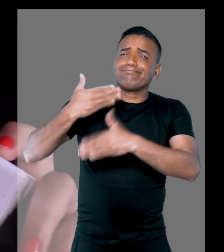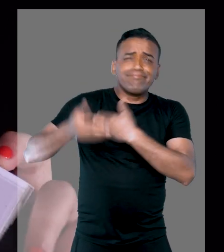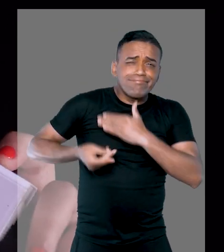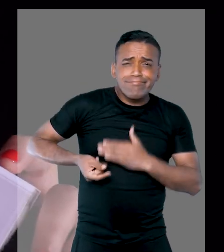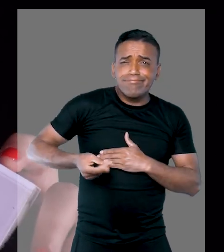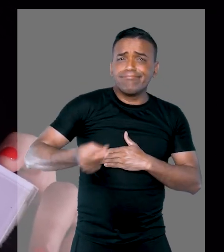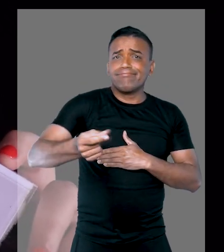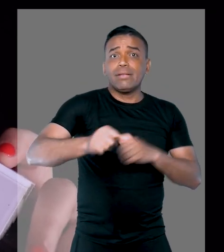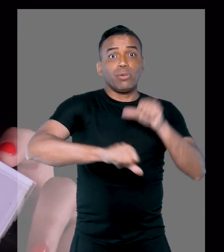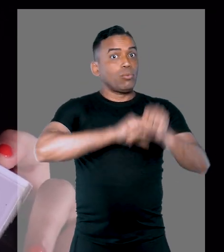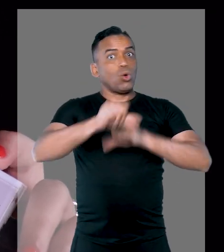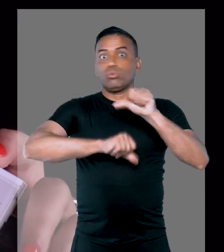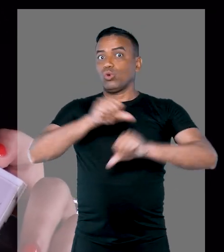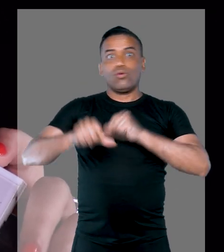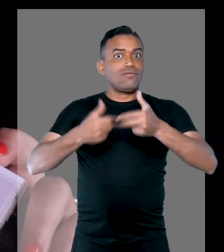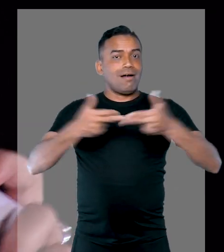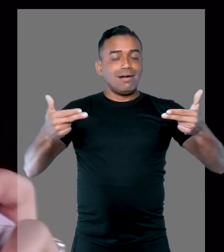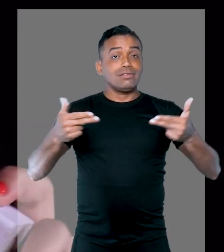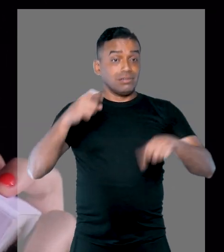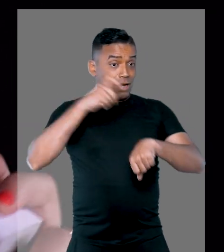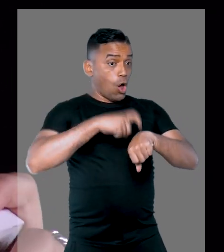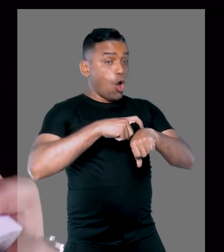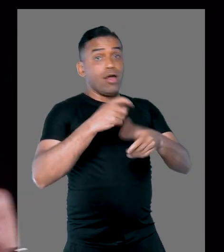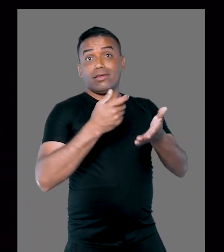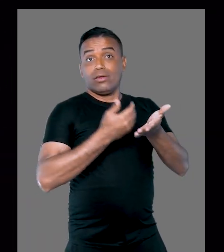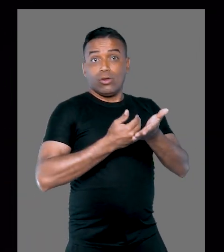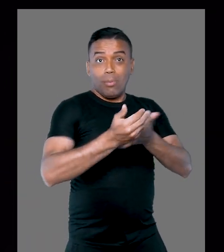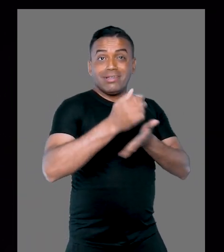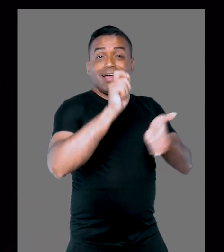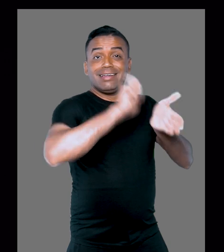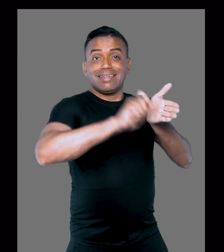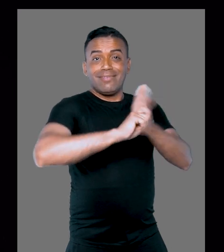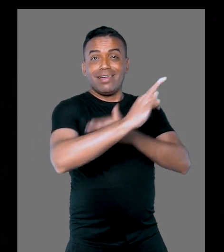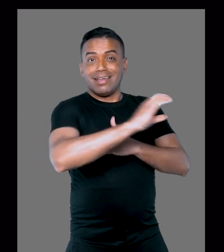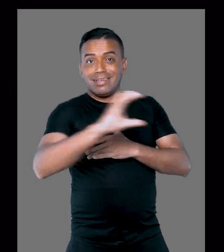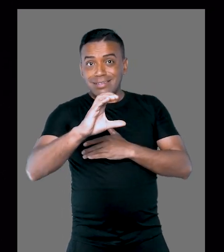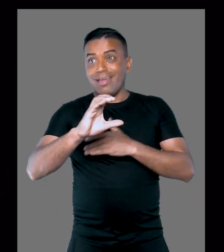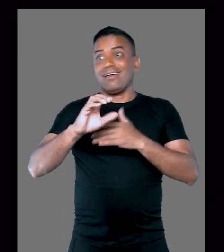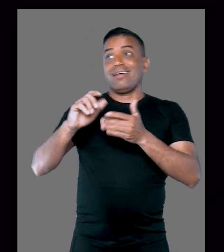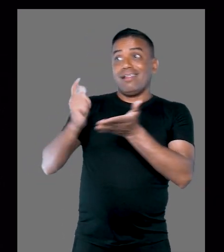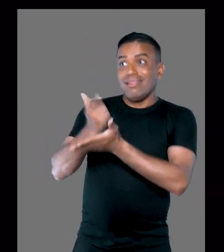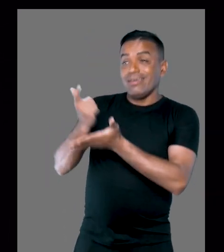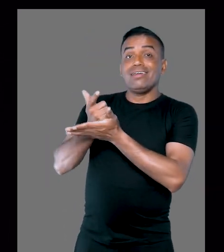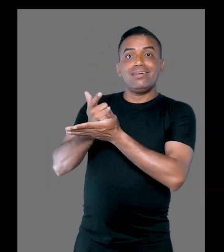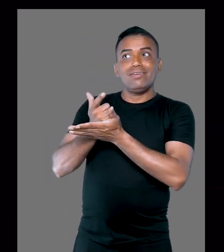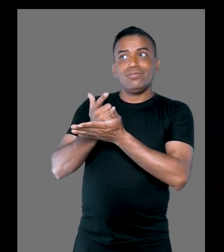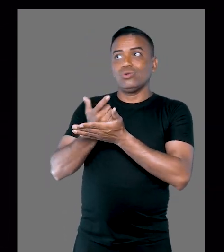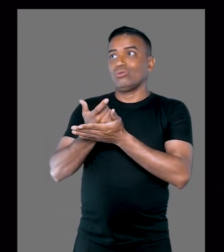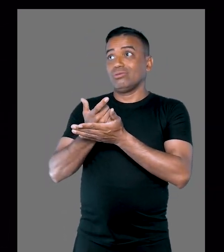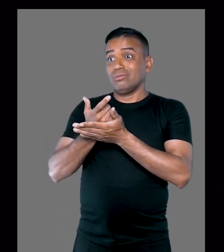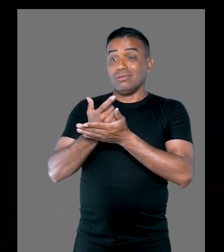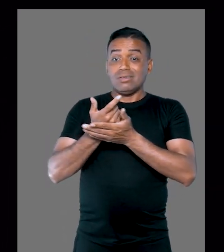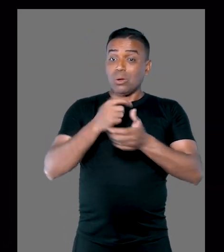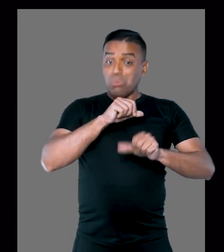muitas coisas mudaram. Então, quando eu escrevi, eu era uma Letícia. E agora eu continuo sendo a mesma, mas eu também sou outras. É